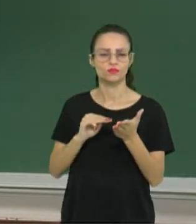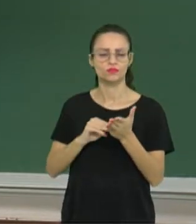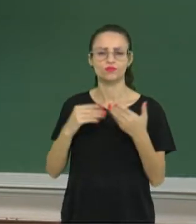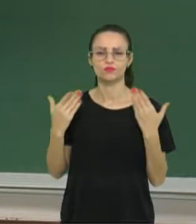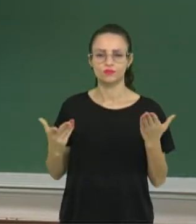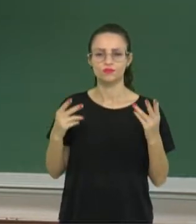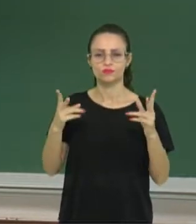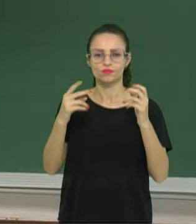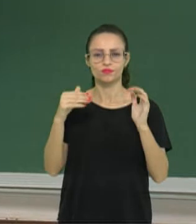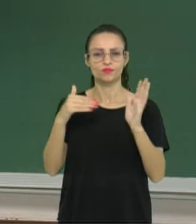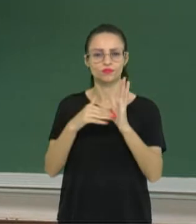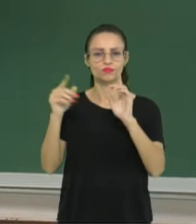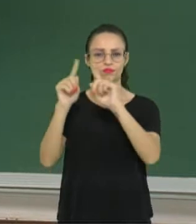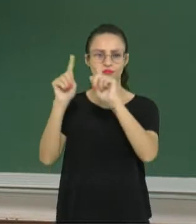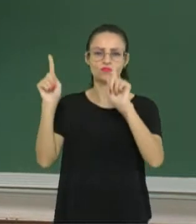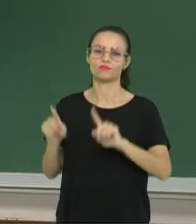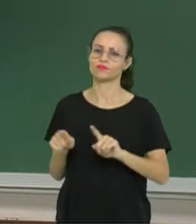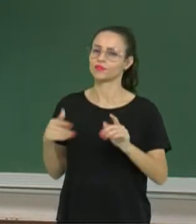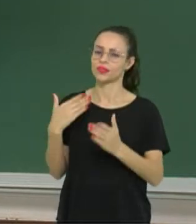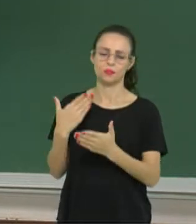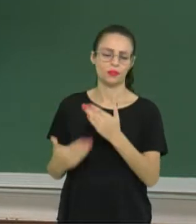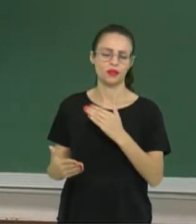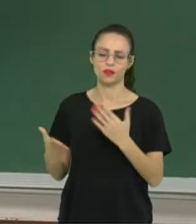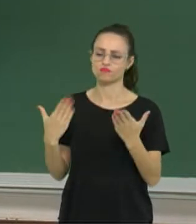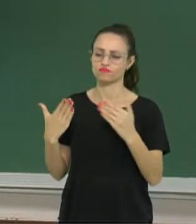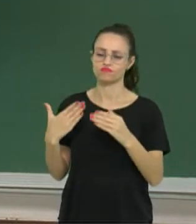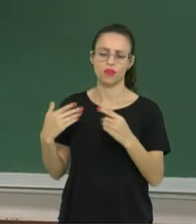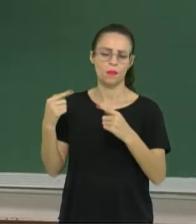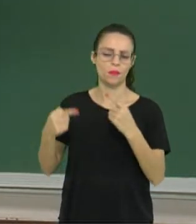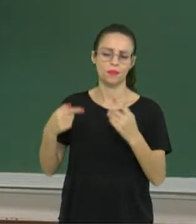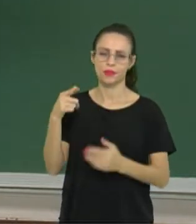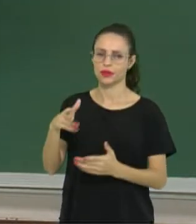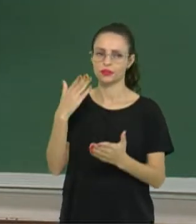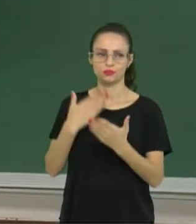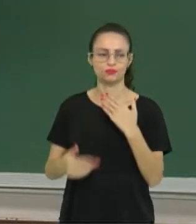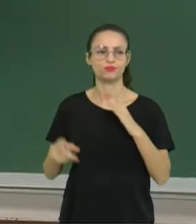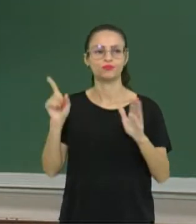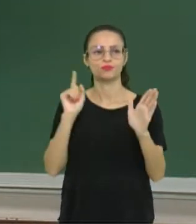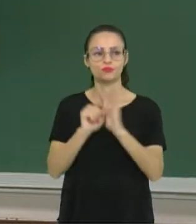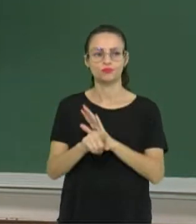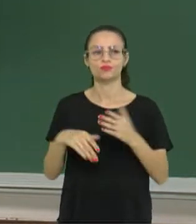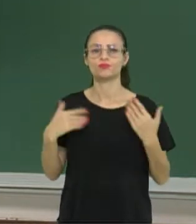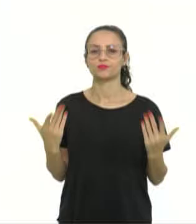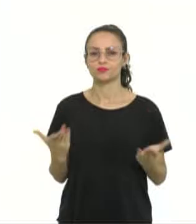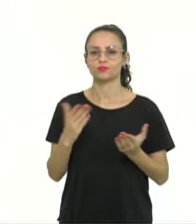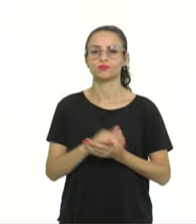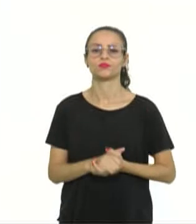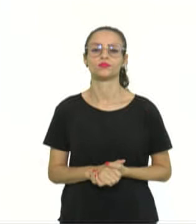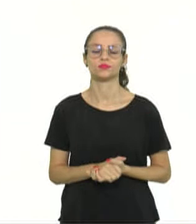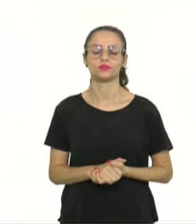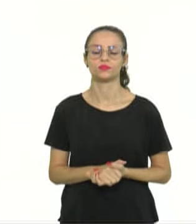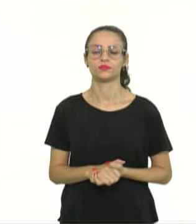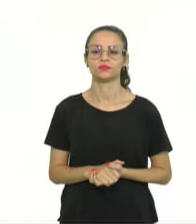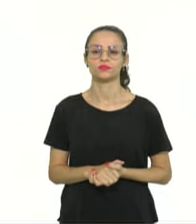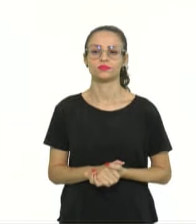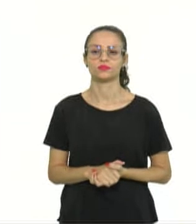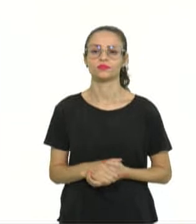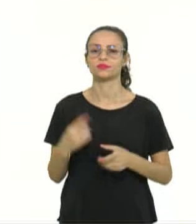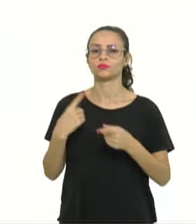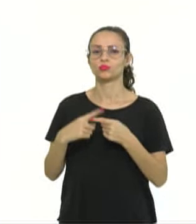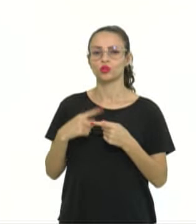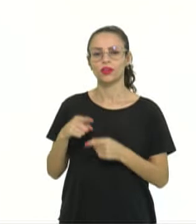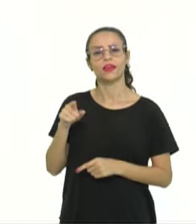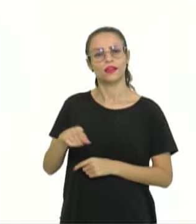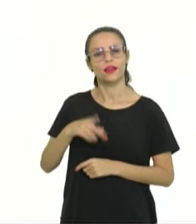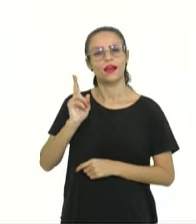observa-se no último quadrinho que ele perdeu essa discussão. Nossa pergunta é, why is Calvin still in bed? Por que ele